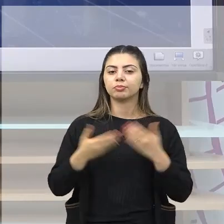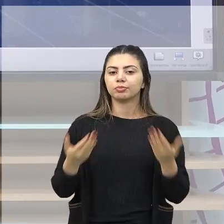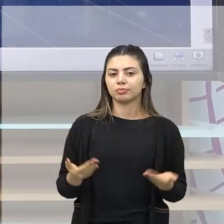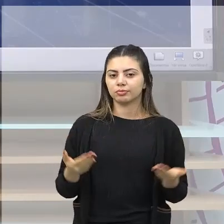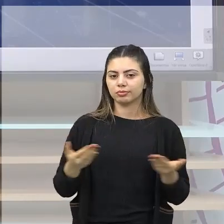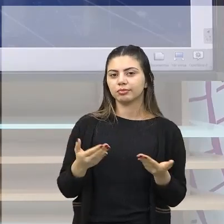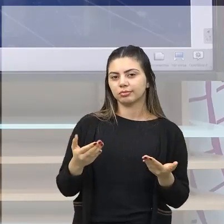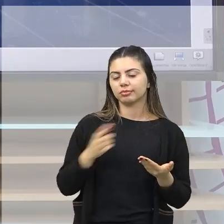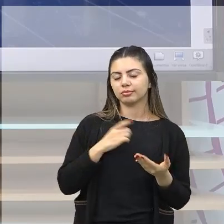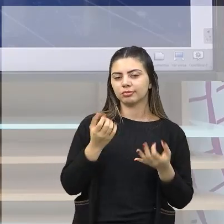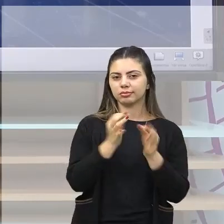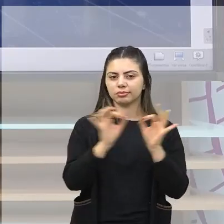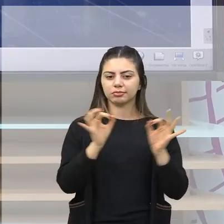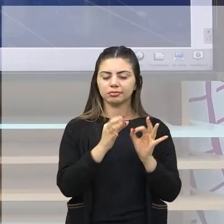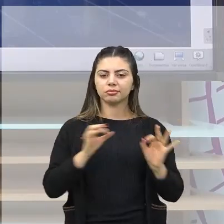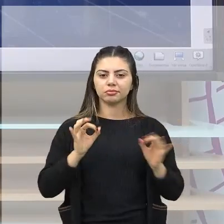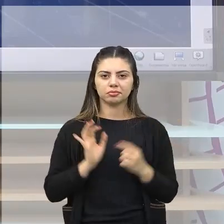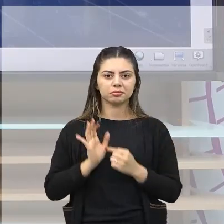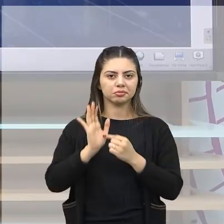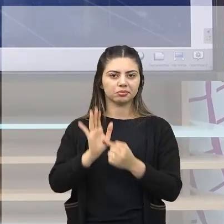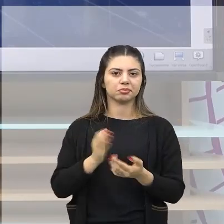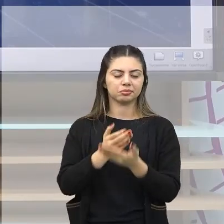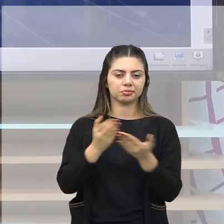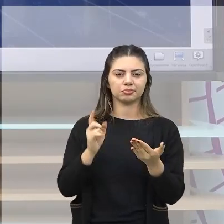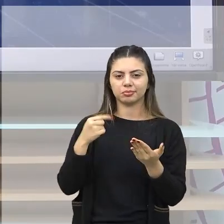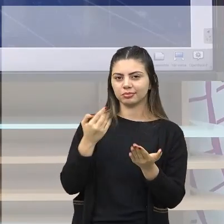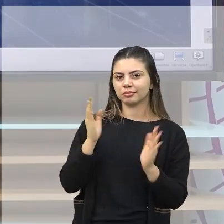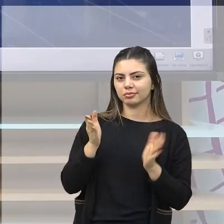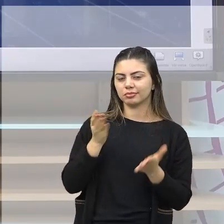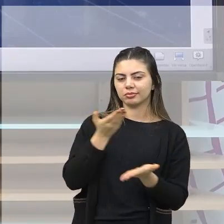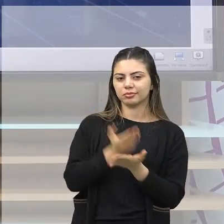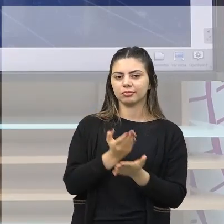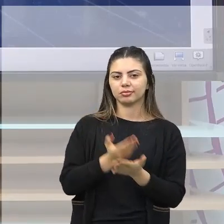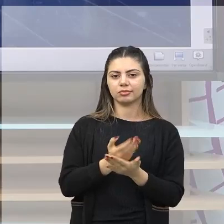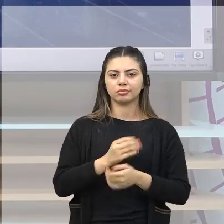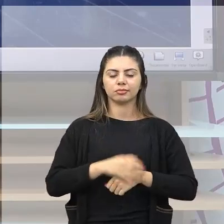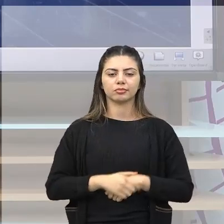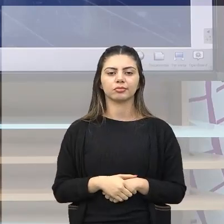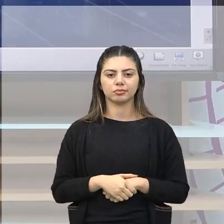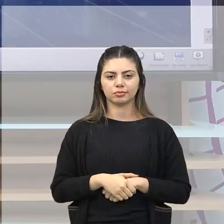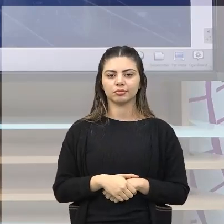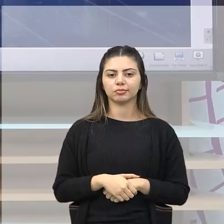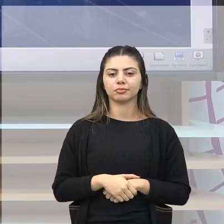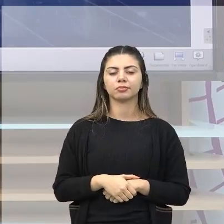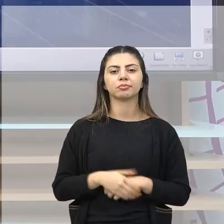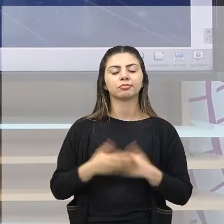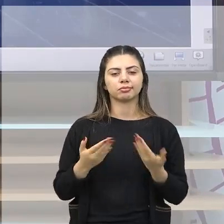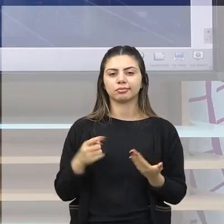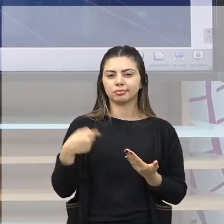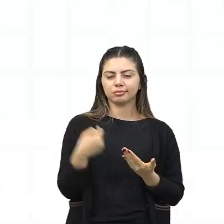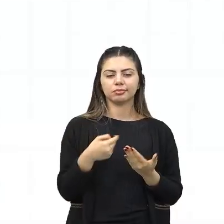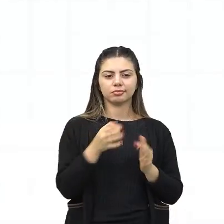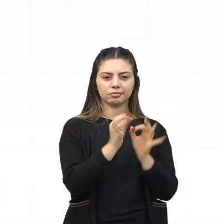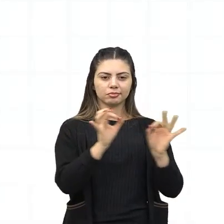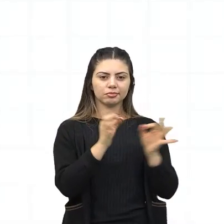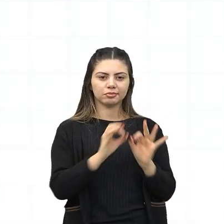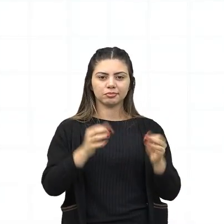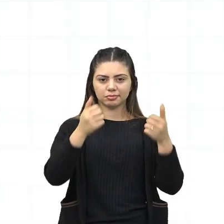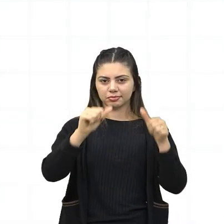vocês algumas frases aqui do texto que nós vimos soltas, né, isoladas para a gente analisar. Vamos